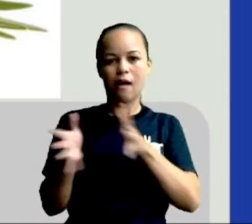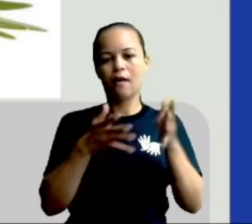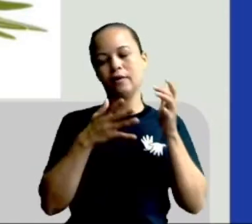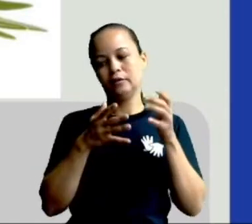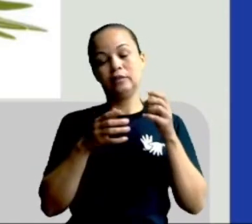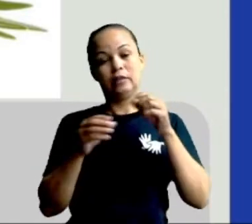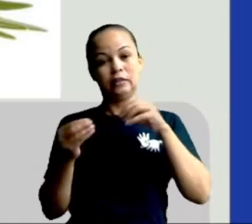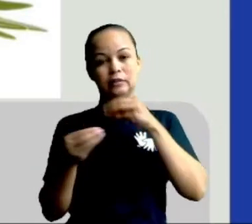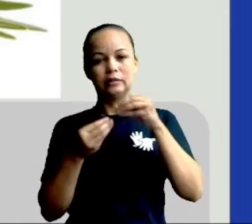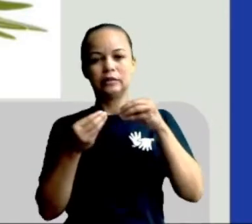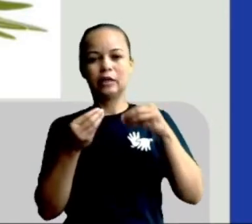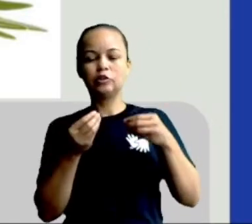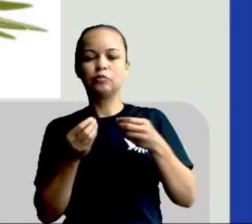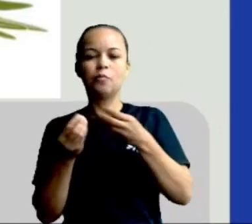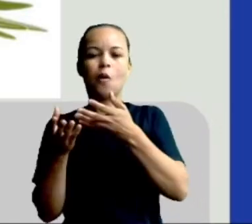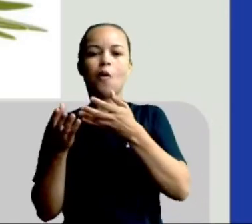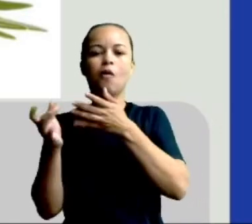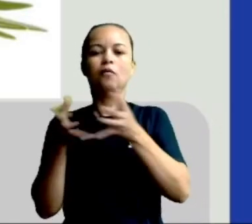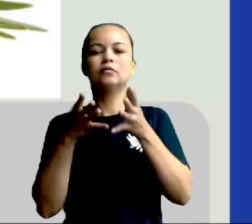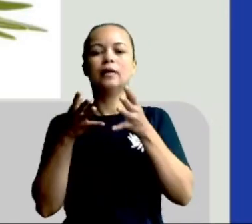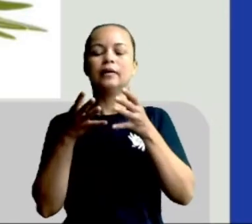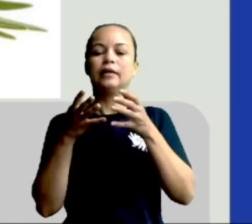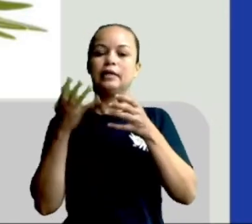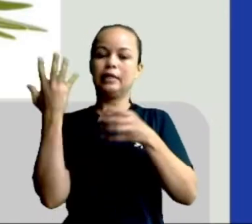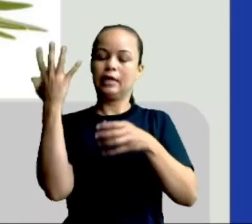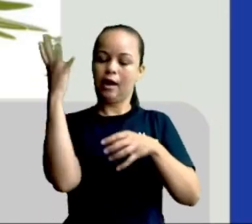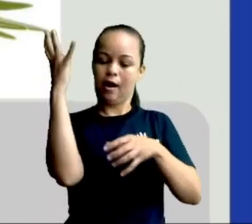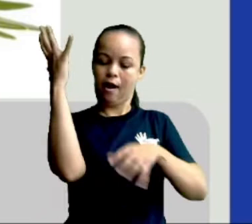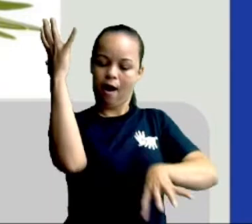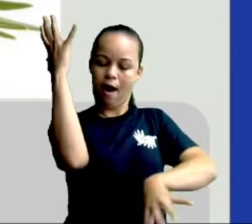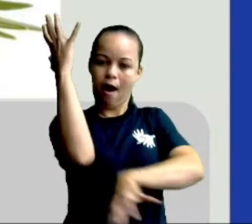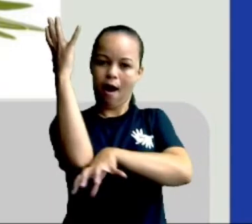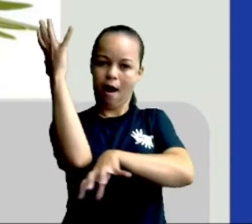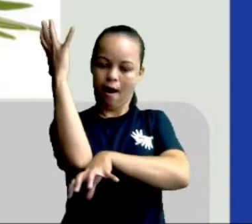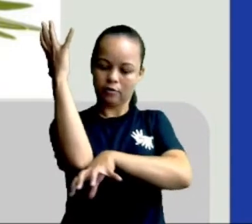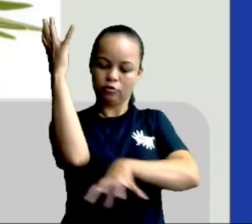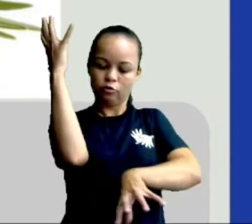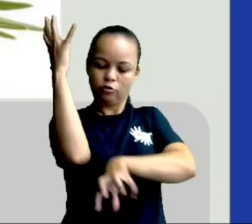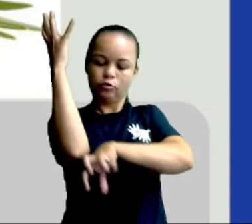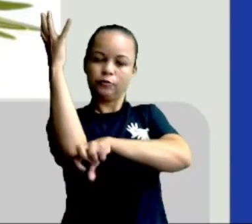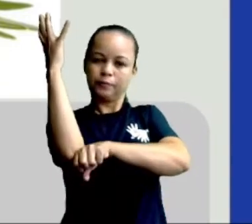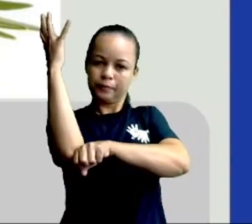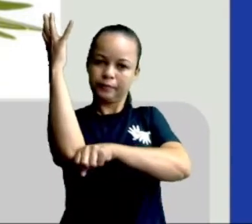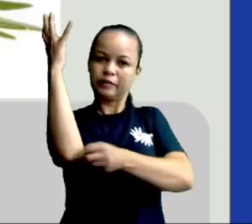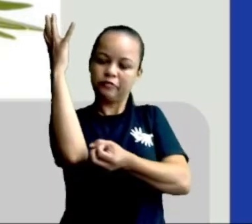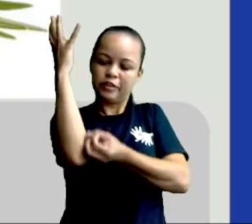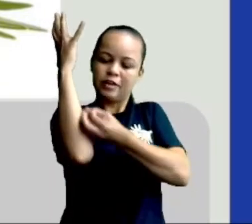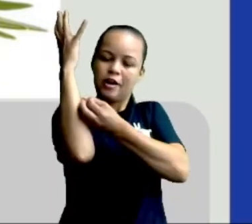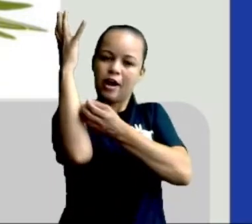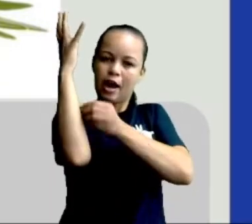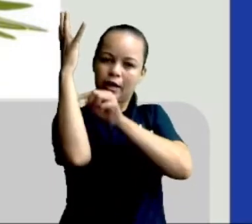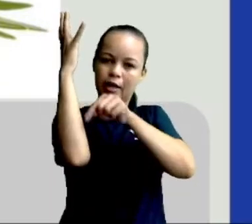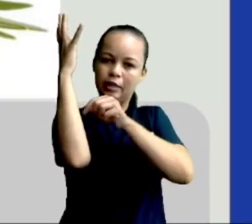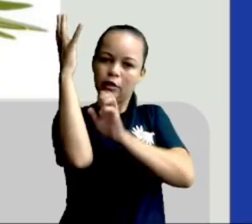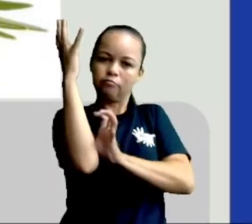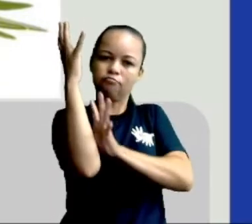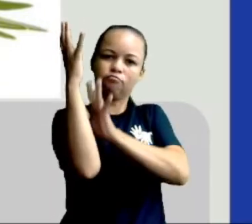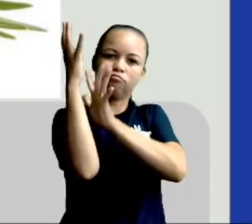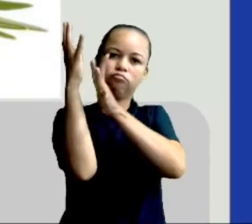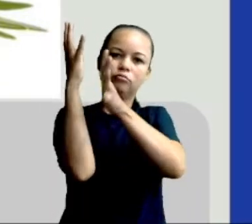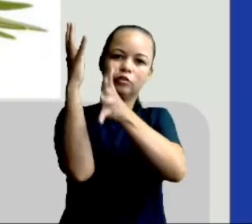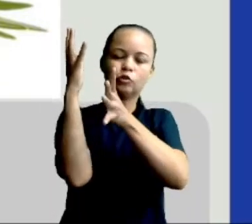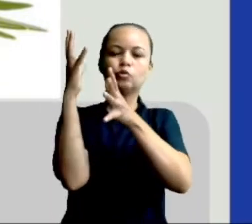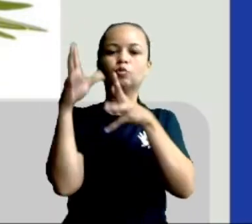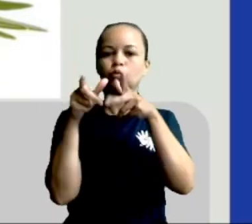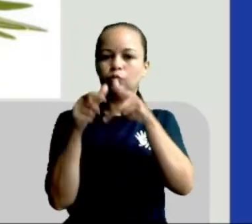a água e sais minerais que a raiz da planta tira da terra, fica ali no caule armazenado e é distribuído para todo o